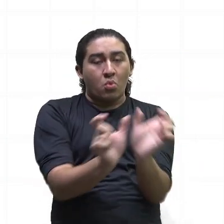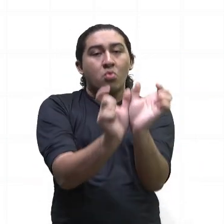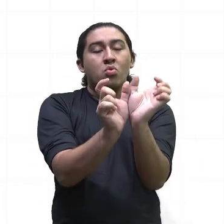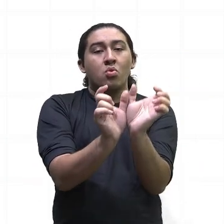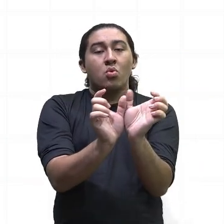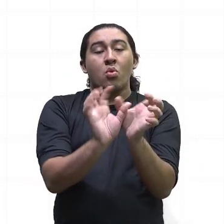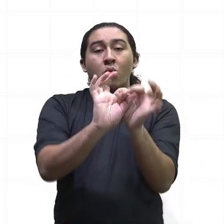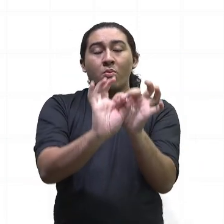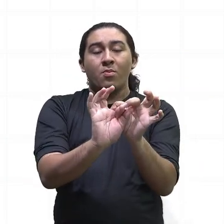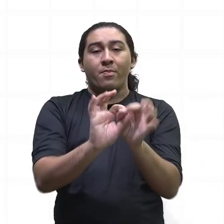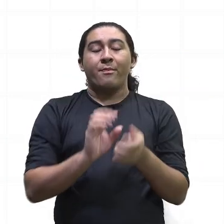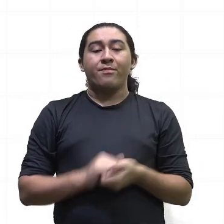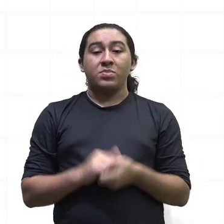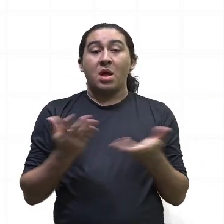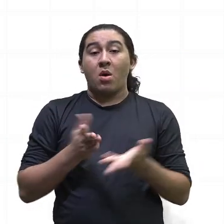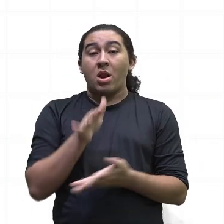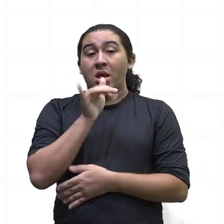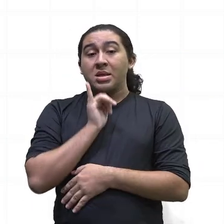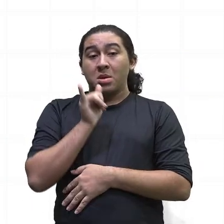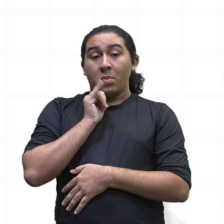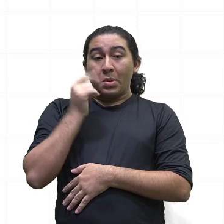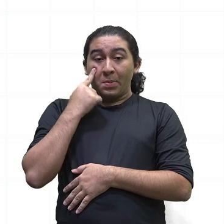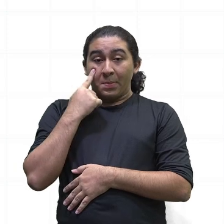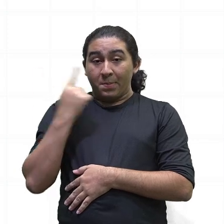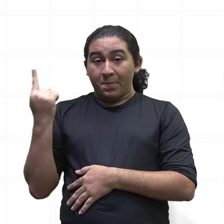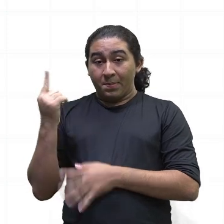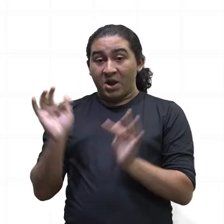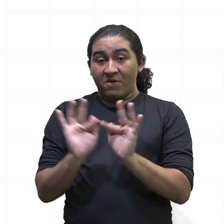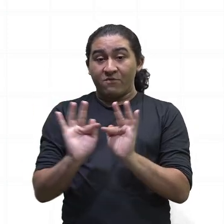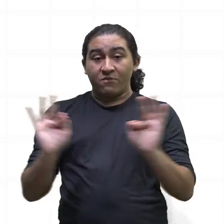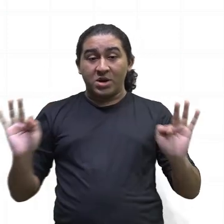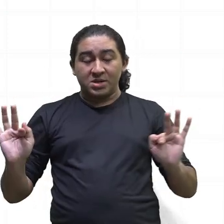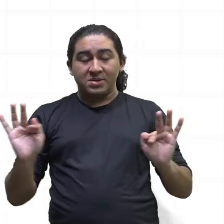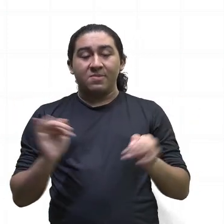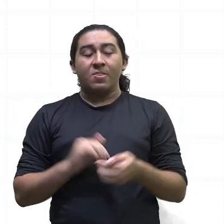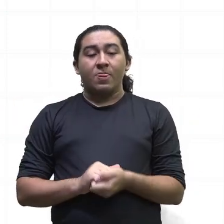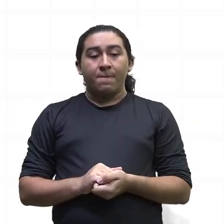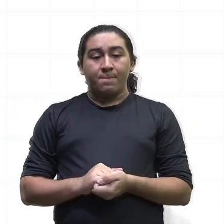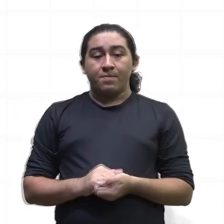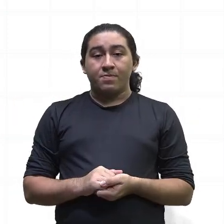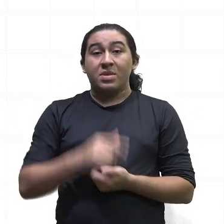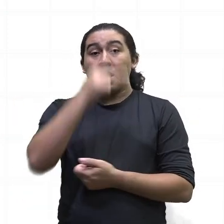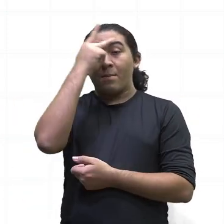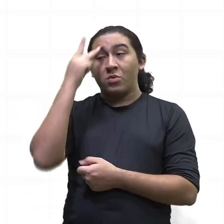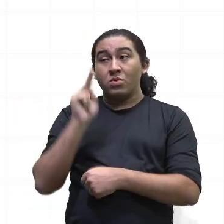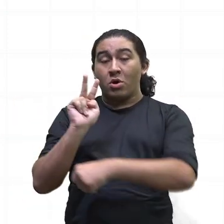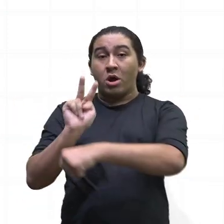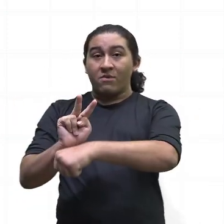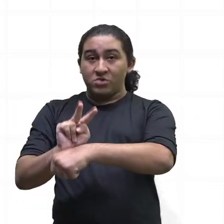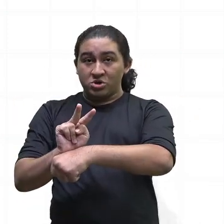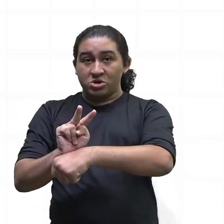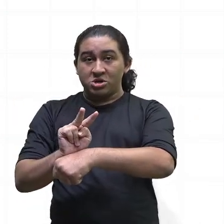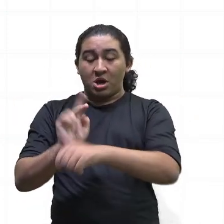Certo? Vamos agora para um exemplo? Vejam só, nós temos aí, o porteiro do